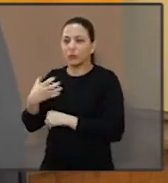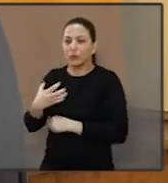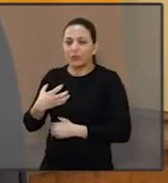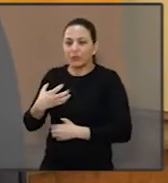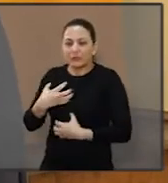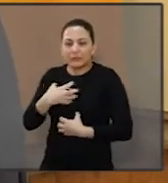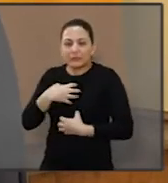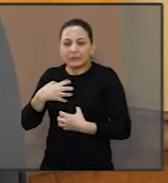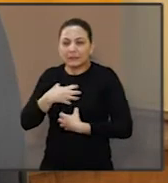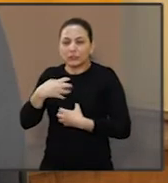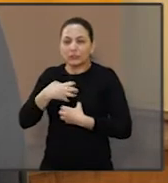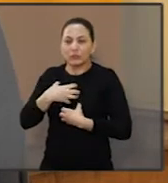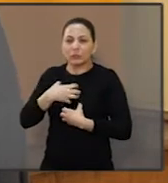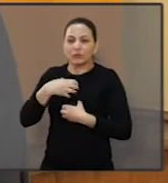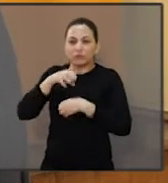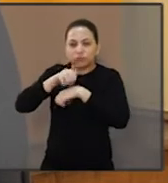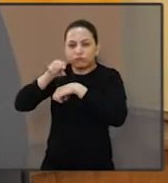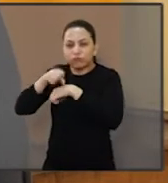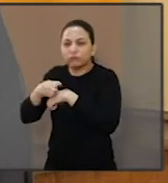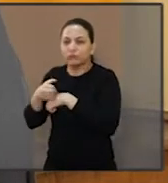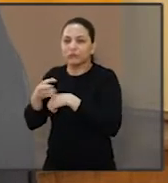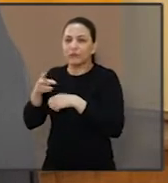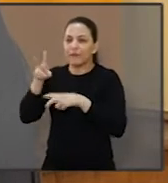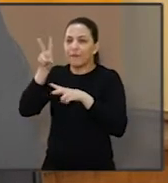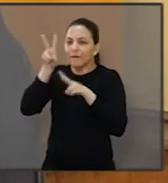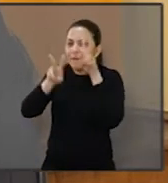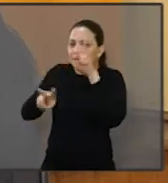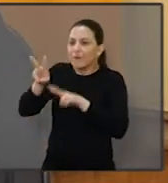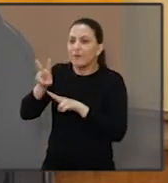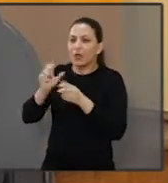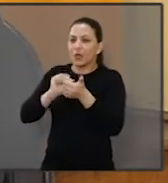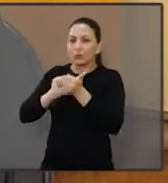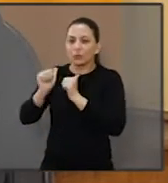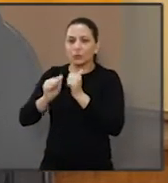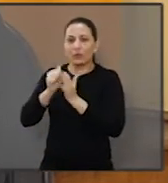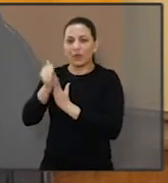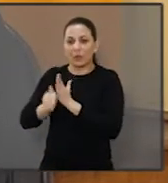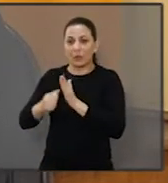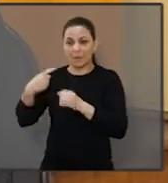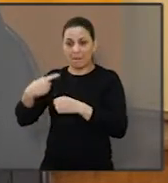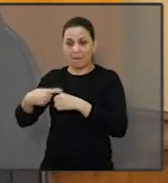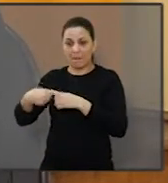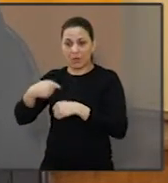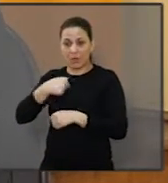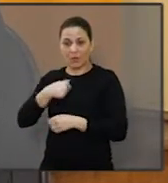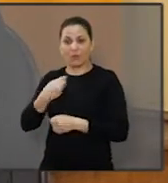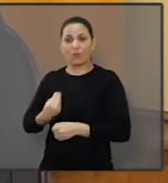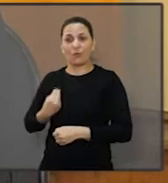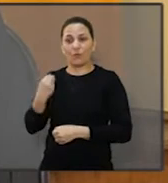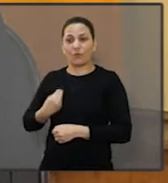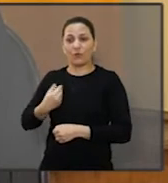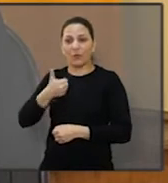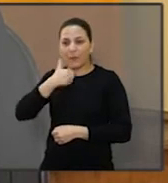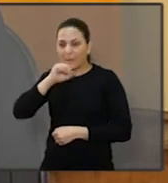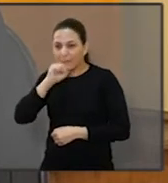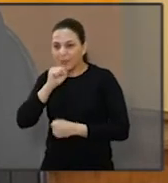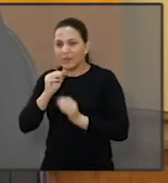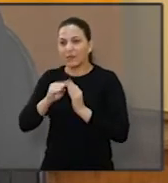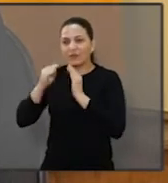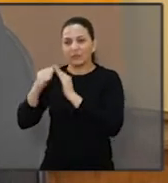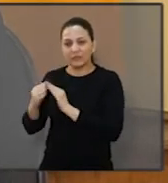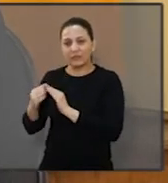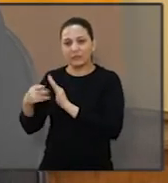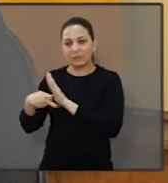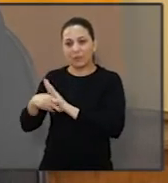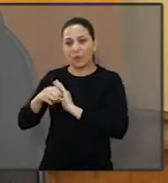febre, todo mundo assistindo nossos jogos. Eu lembro que aqui em Araraquara, lá no Melhado mesmo, minha mãe e minha vizinha